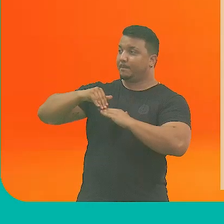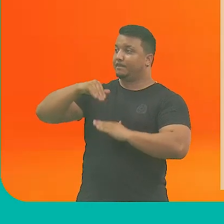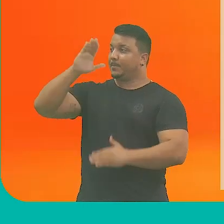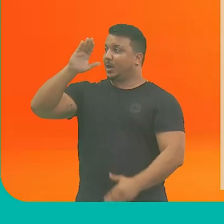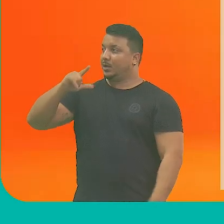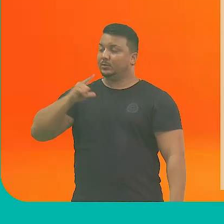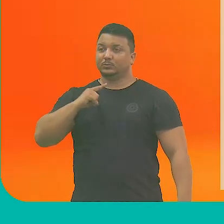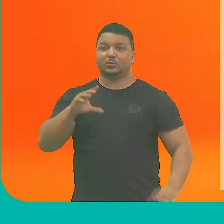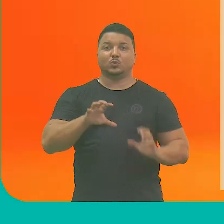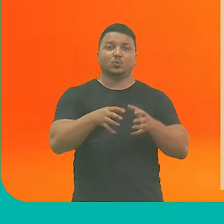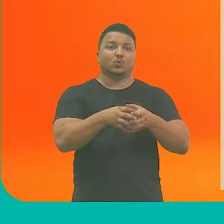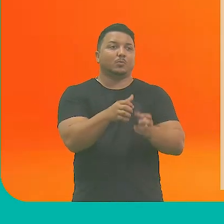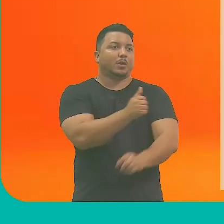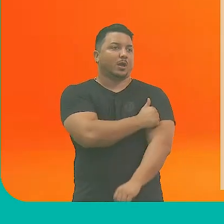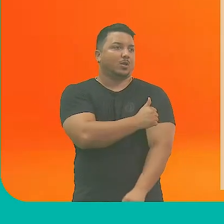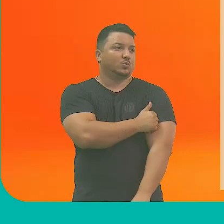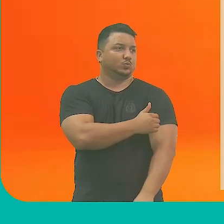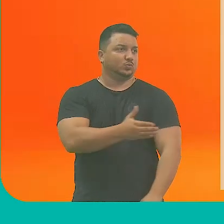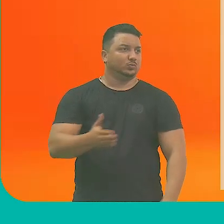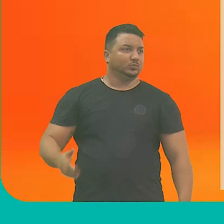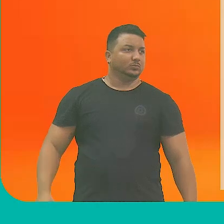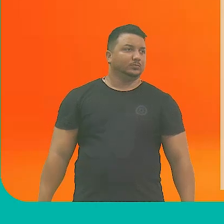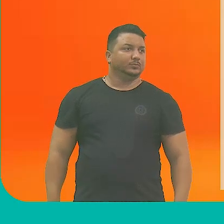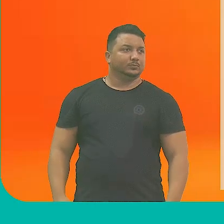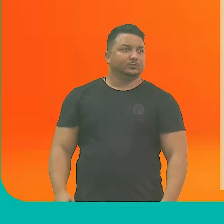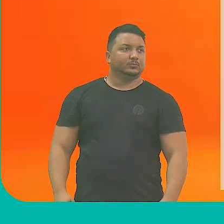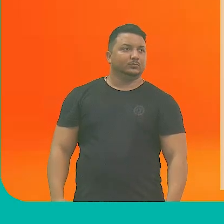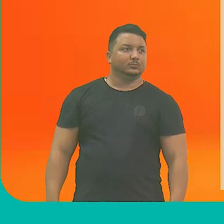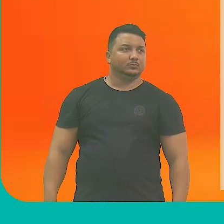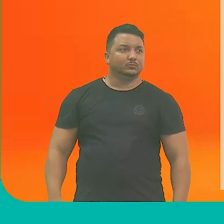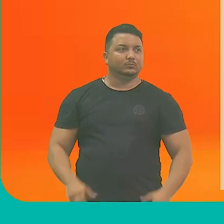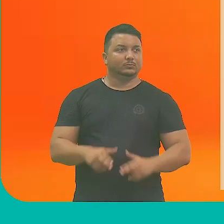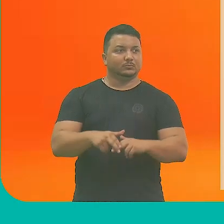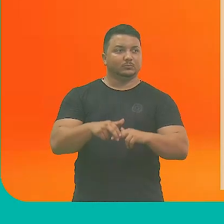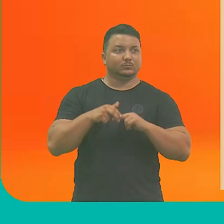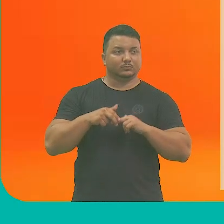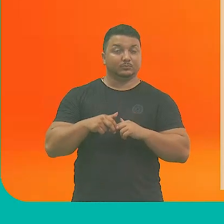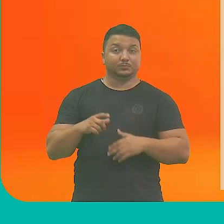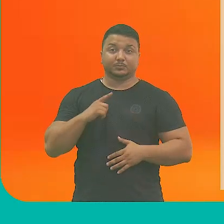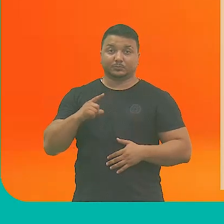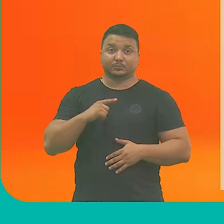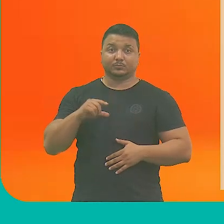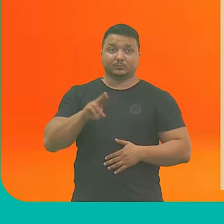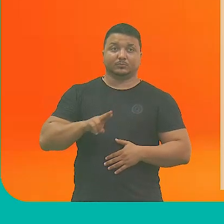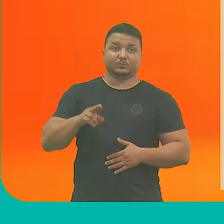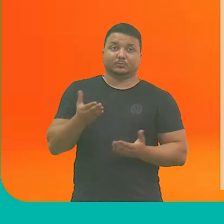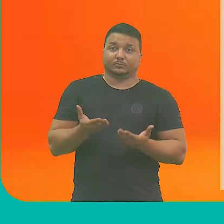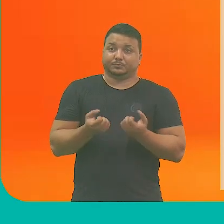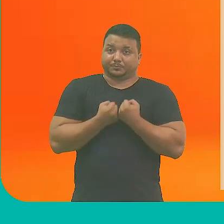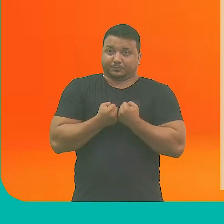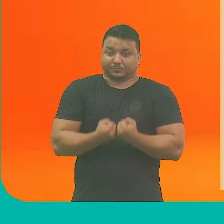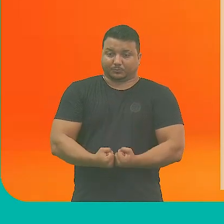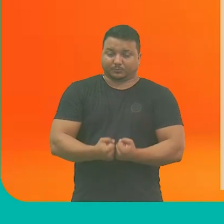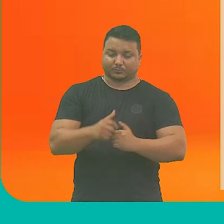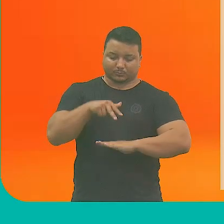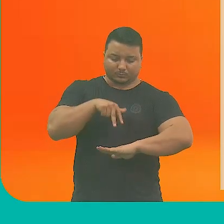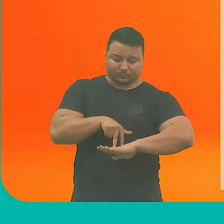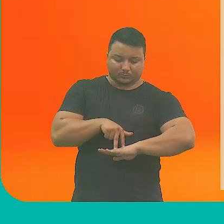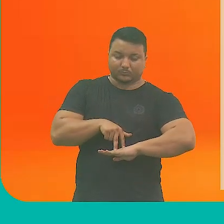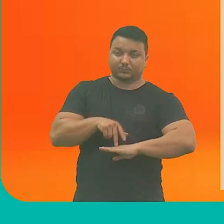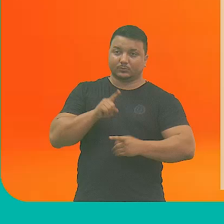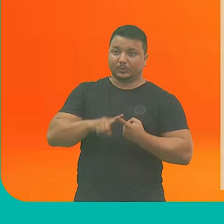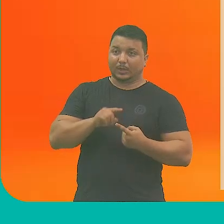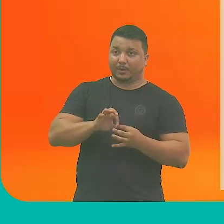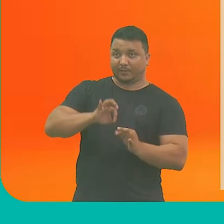média de um grupo de estudantes. Para isso, usando uma balança e uma fita